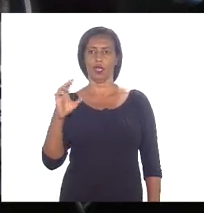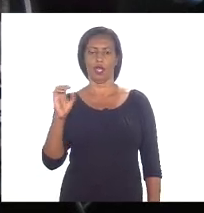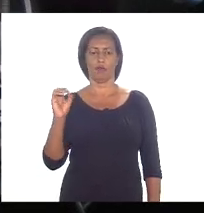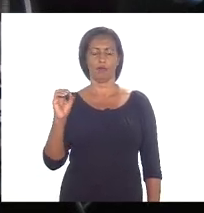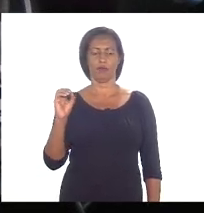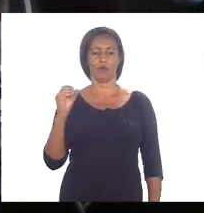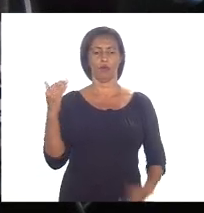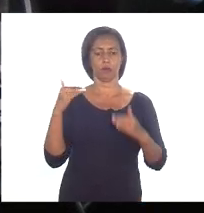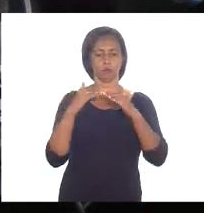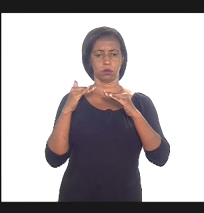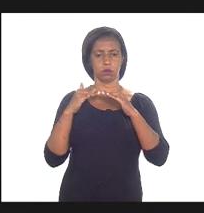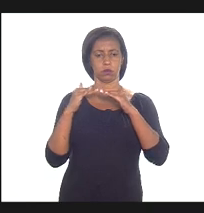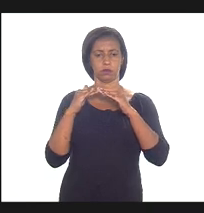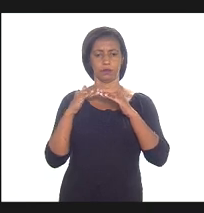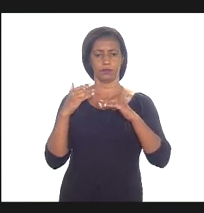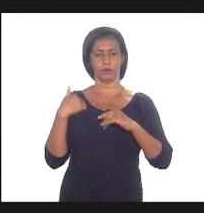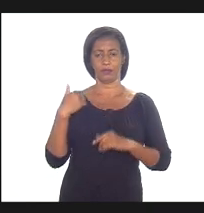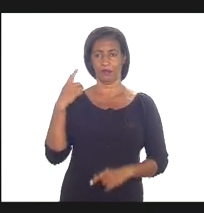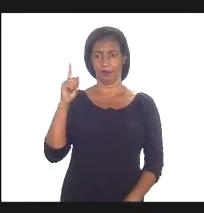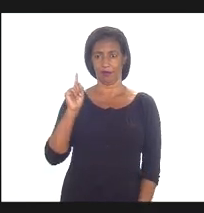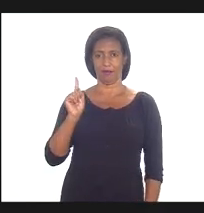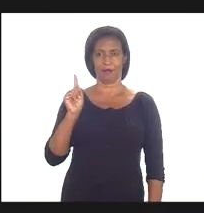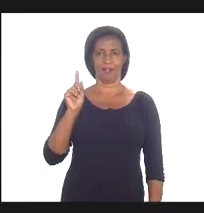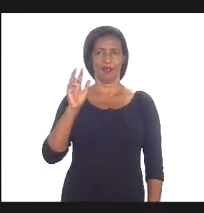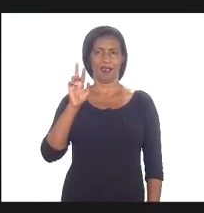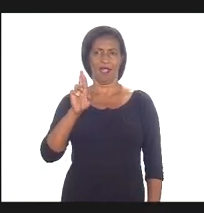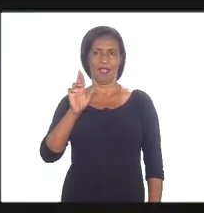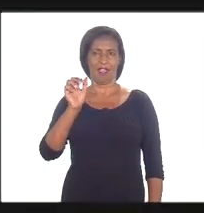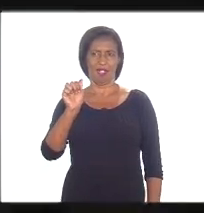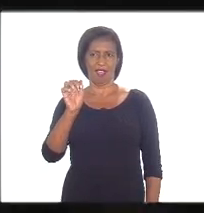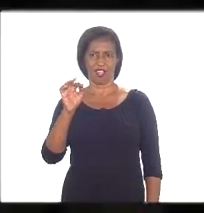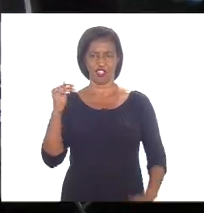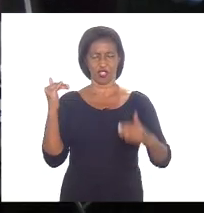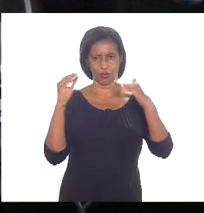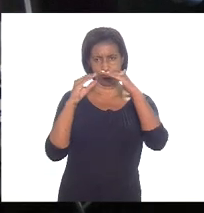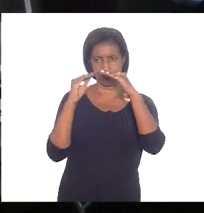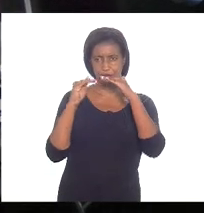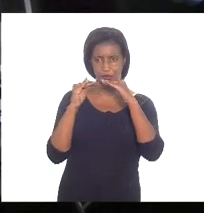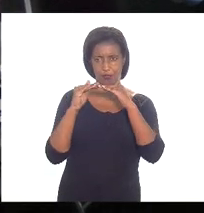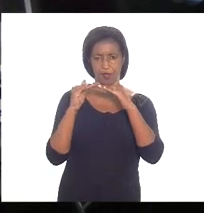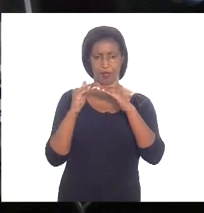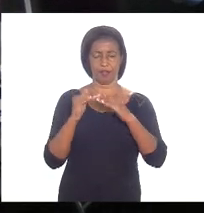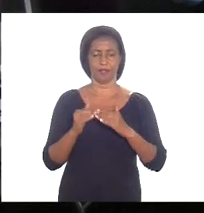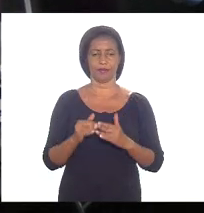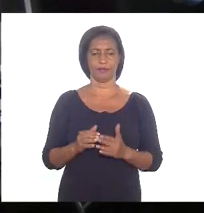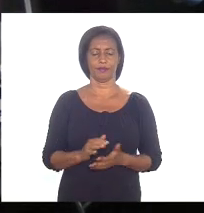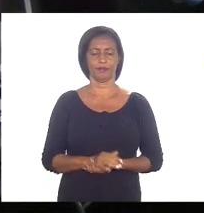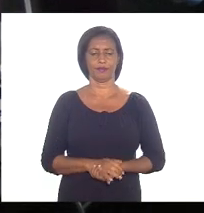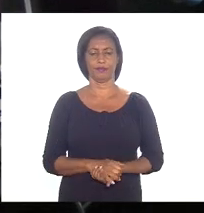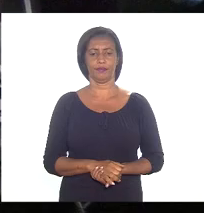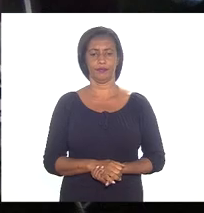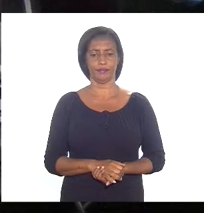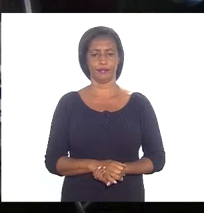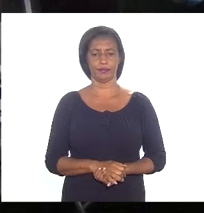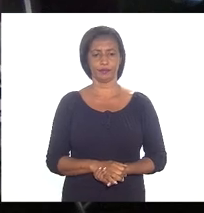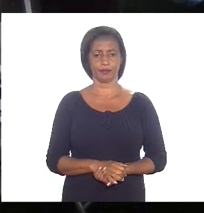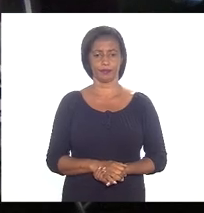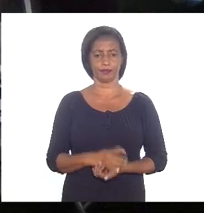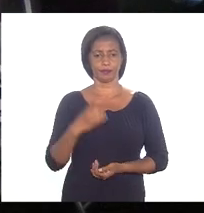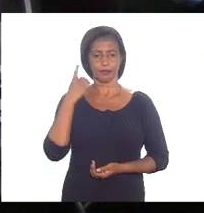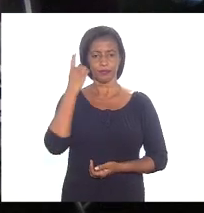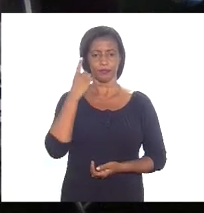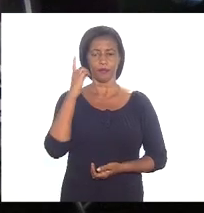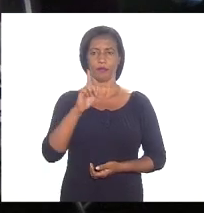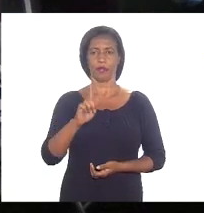Presidente, Giovanni Ratinho falando. Giovanni Ratinho, favorável. Obrigada, deputado Giovanni. Deputado